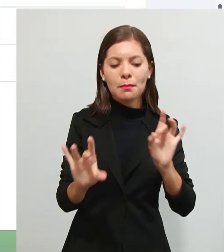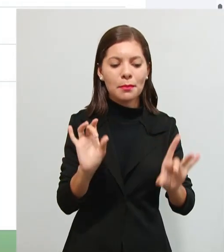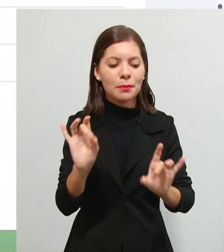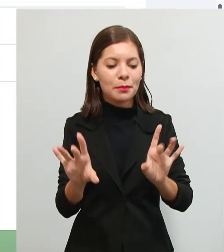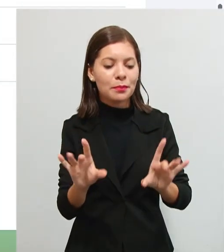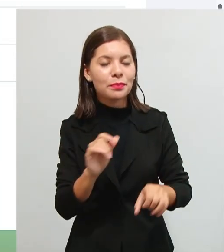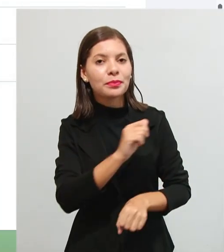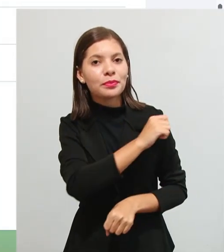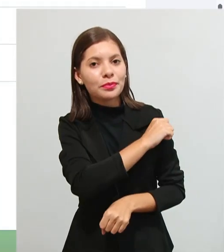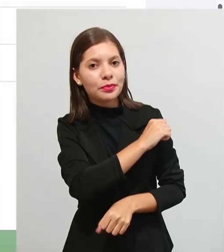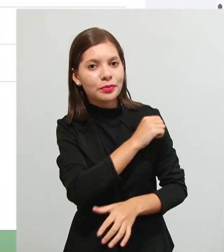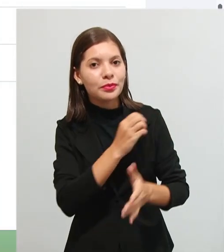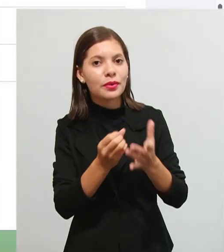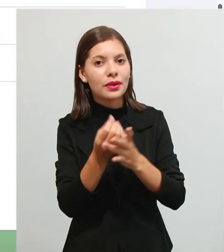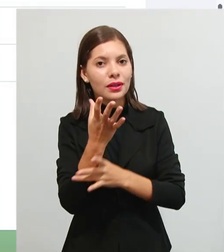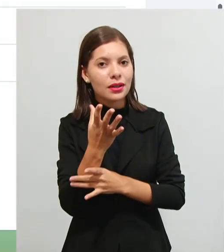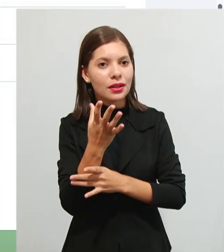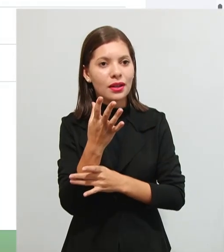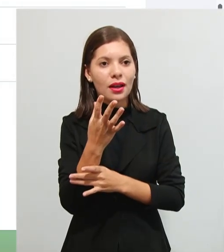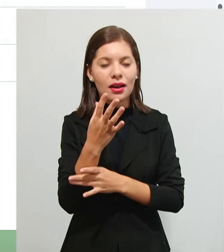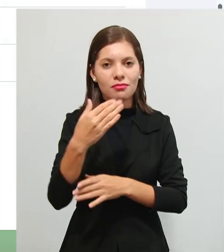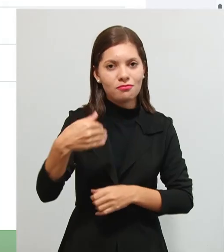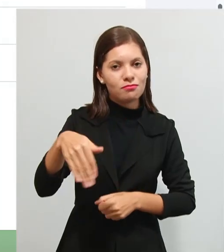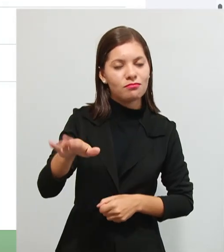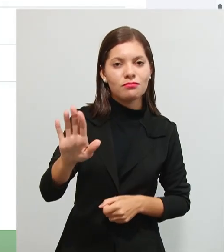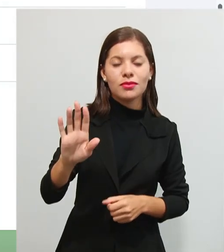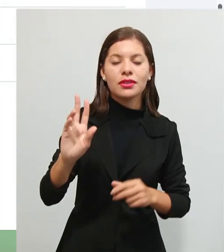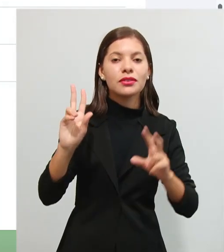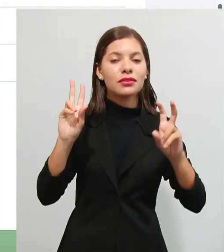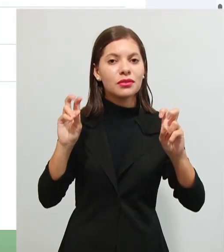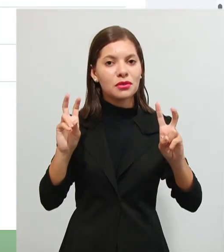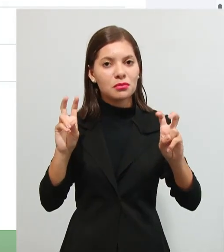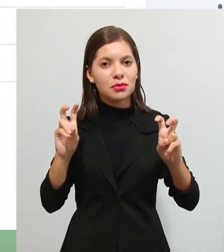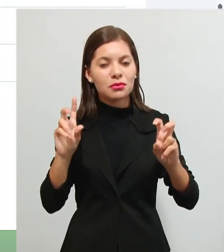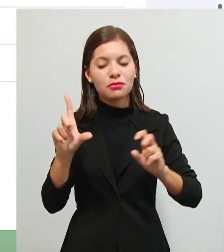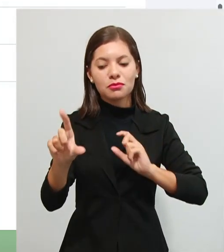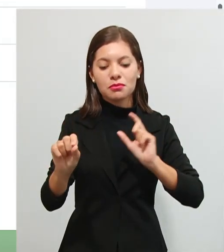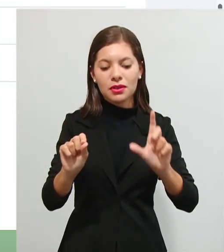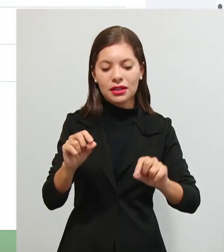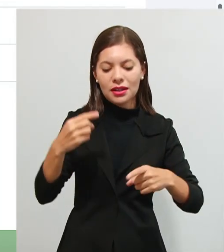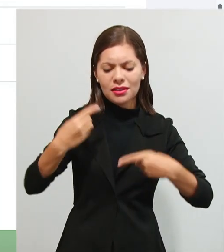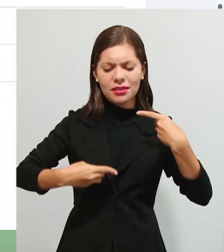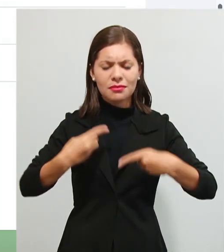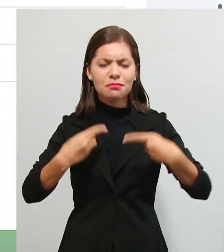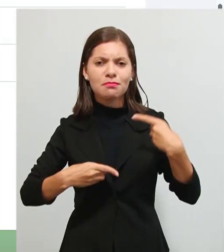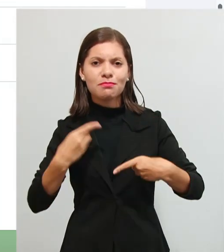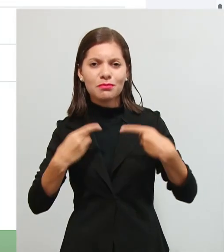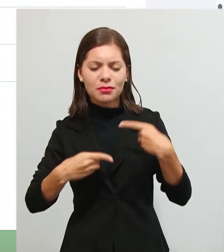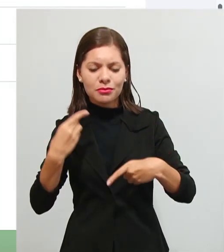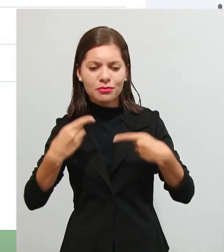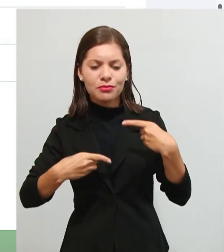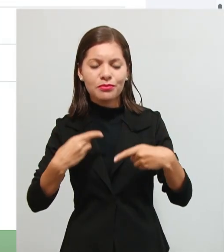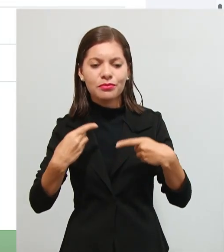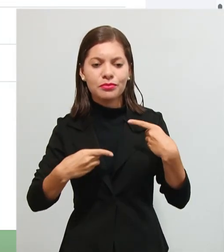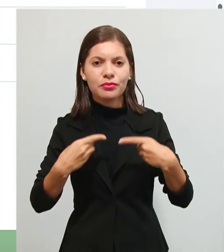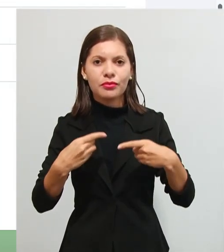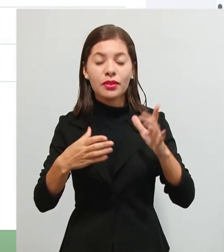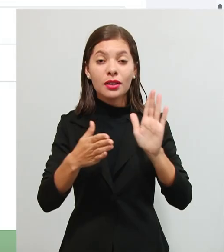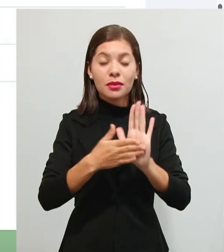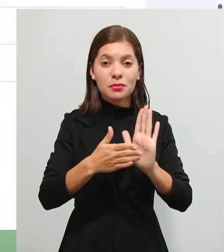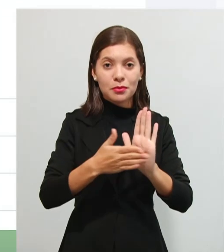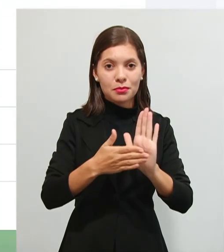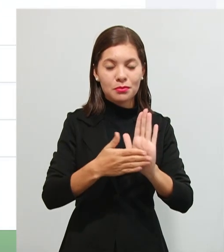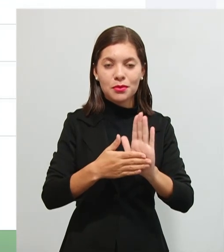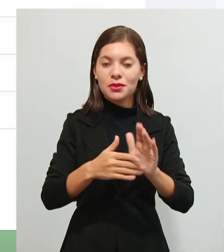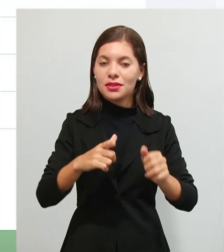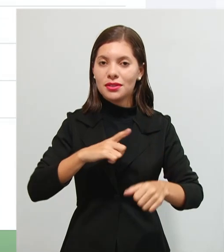pode criar o seu ou mais de um tópico. Então, eu marquei uma única discussão porque eu quero que discutam sobre esse tema. E a proposta já está